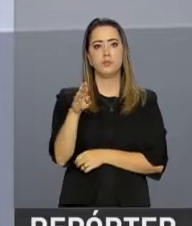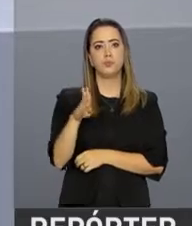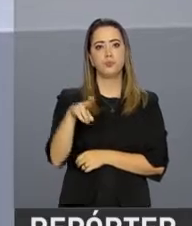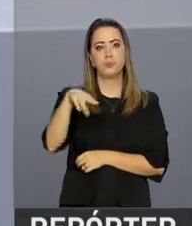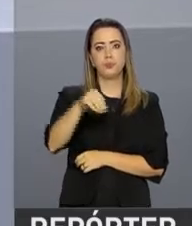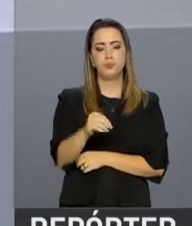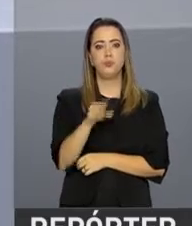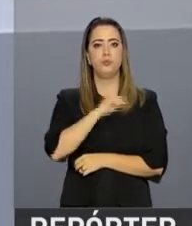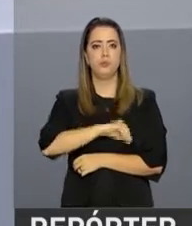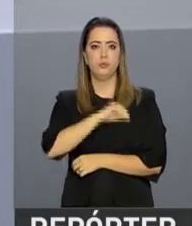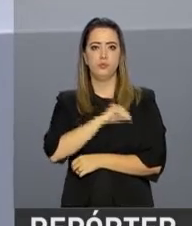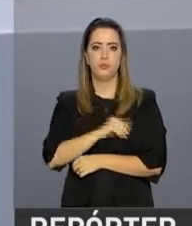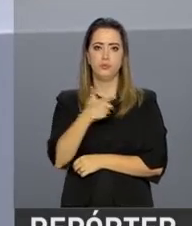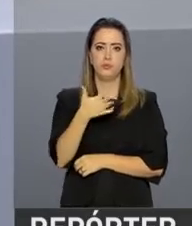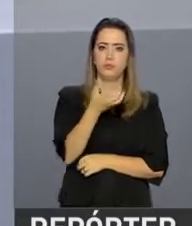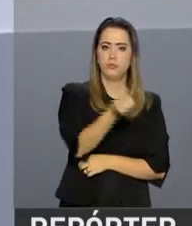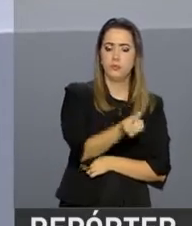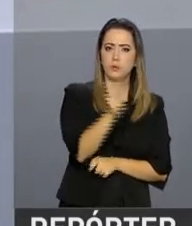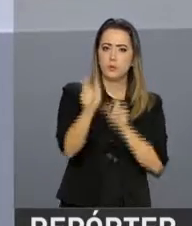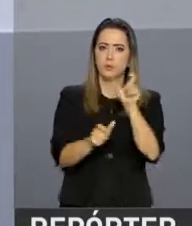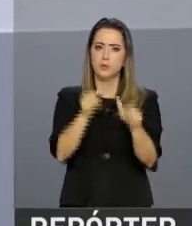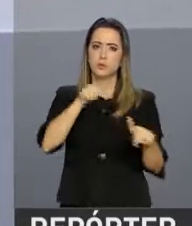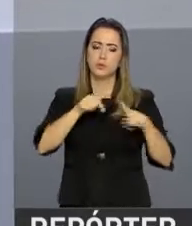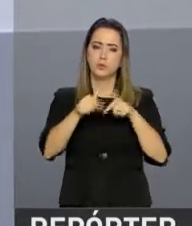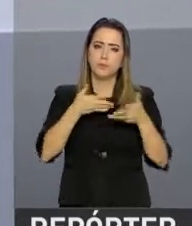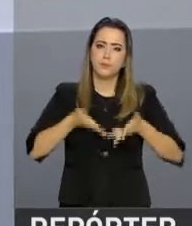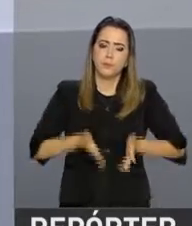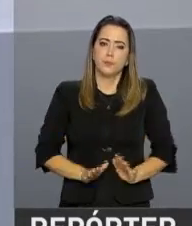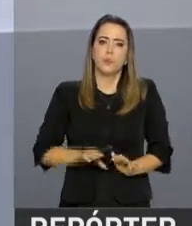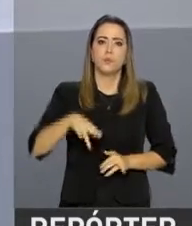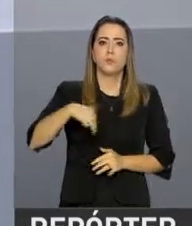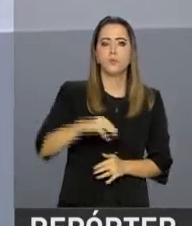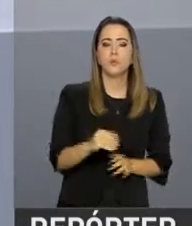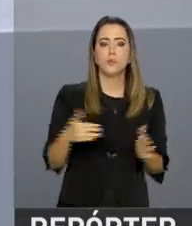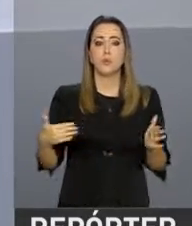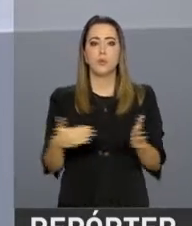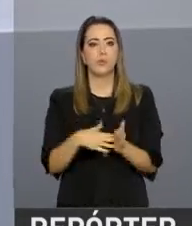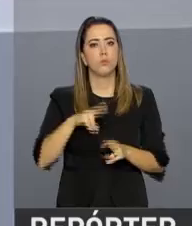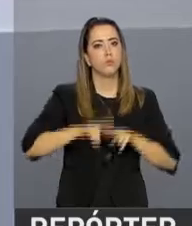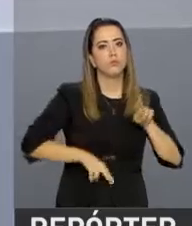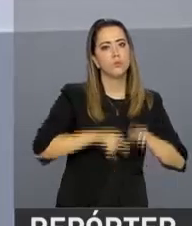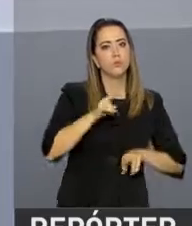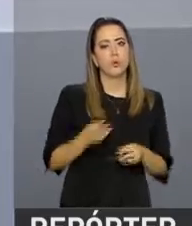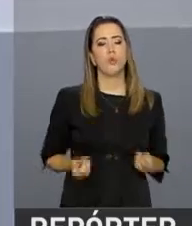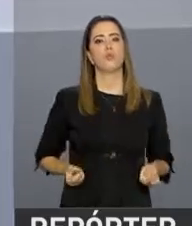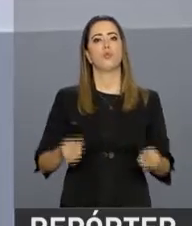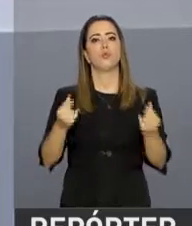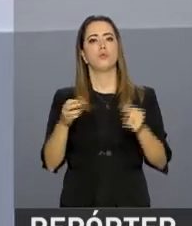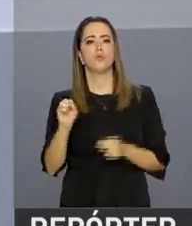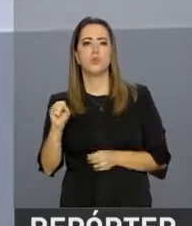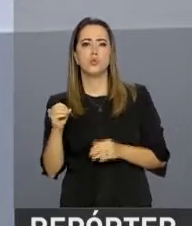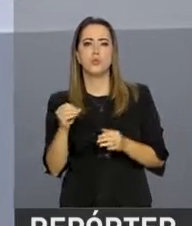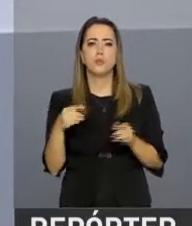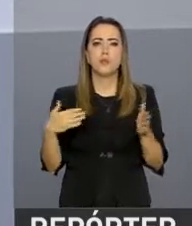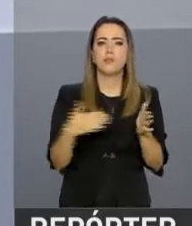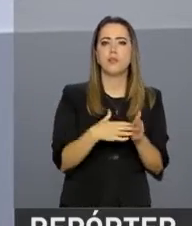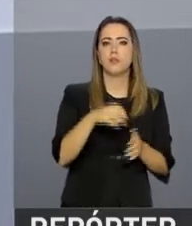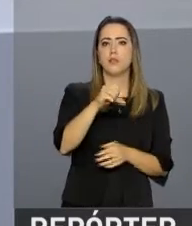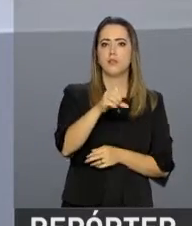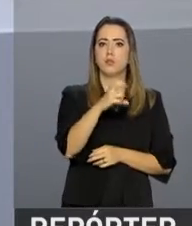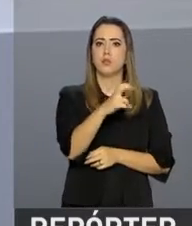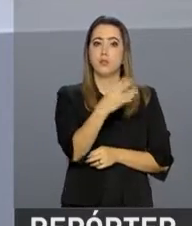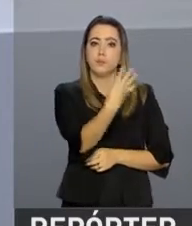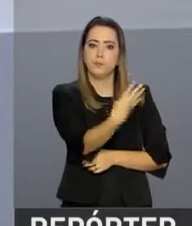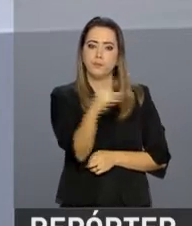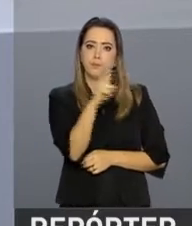referente a 2016 para os trabalhadores nascidos nos meses de maio e junho. Os valores variam de R$ 80 a